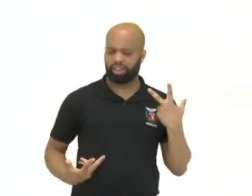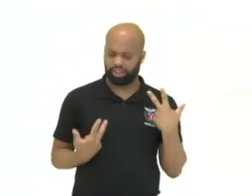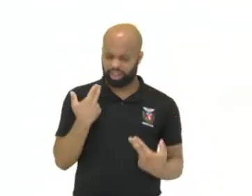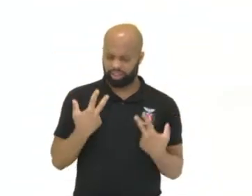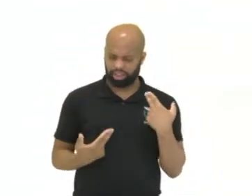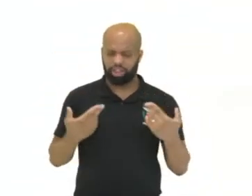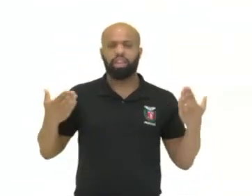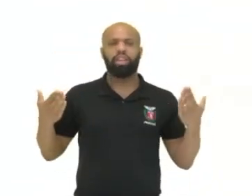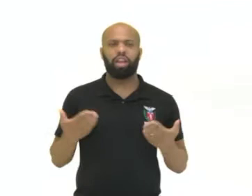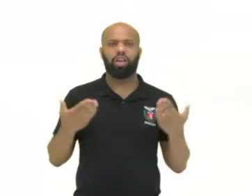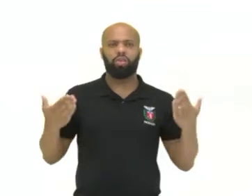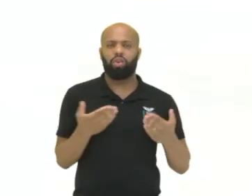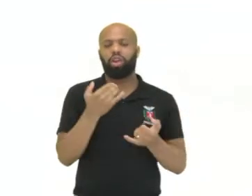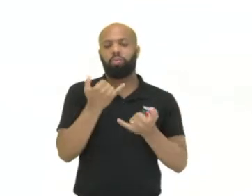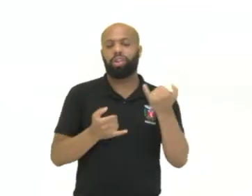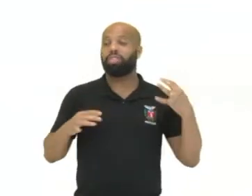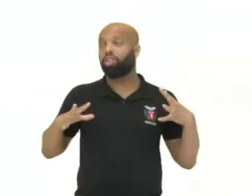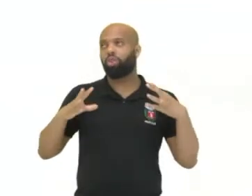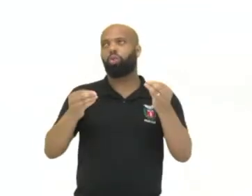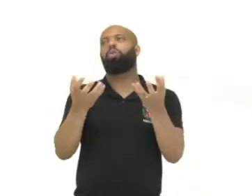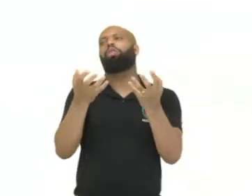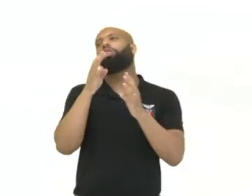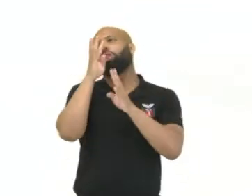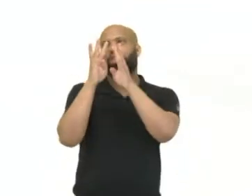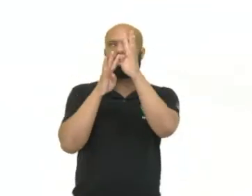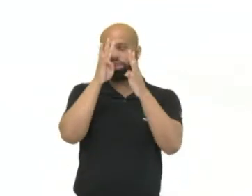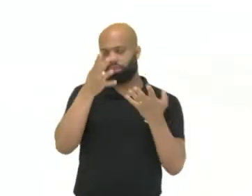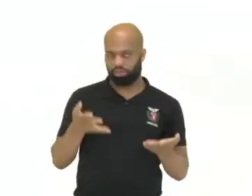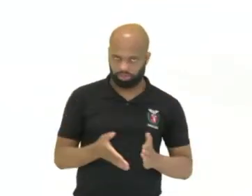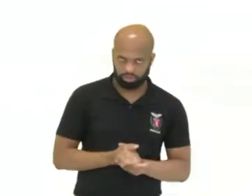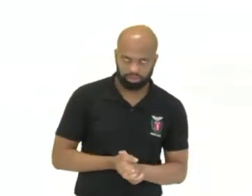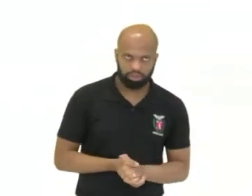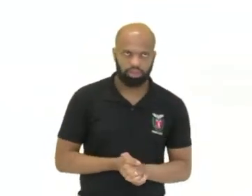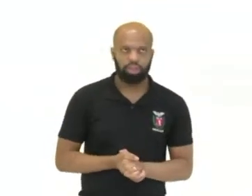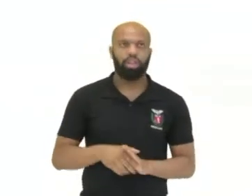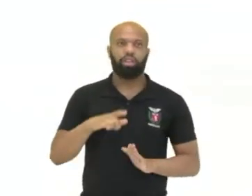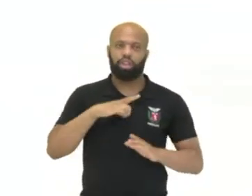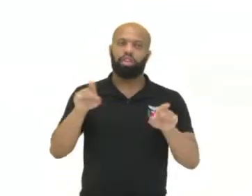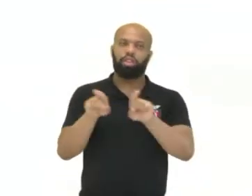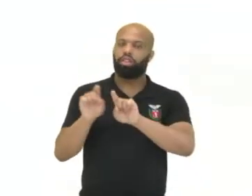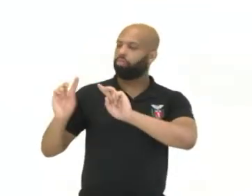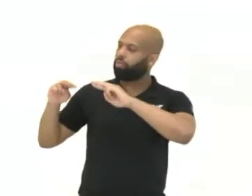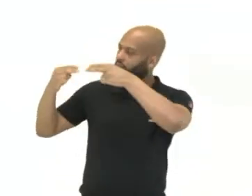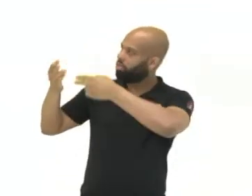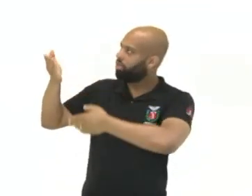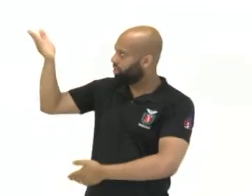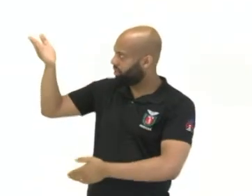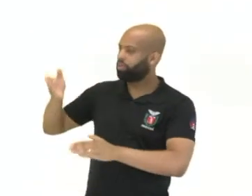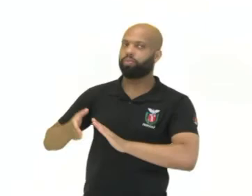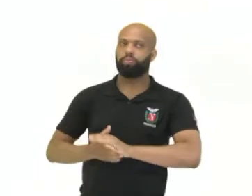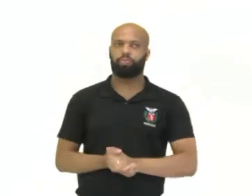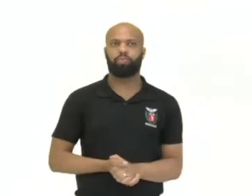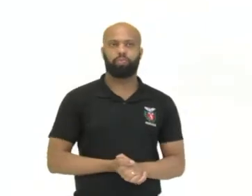está vulgarizada e banalizada, continua Jorge. Então, está disponível no genteig.com.